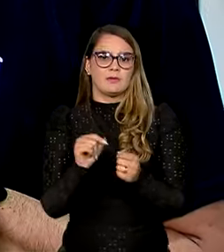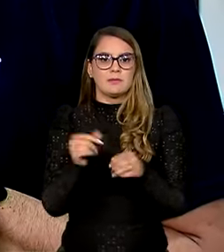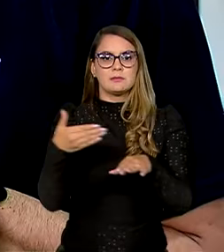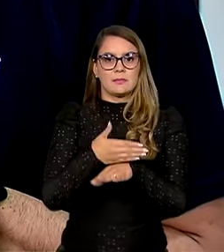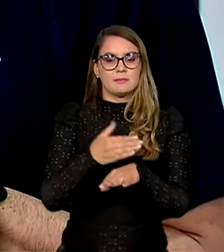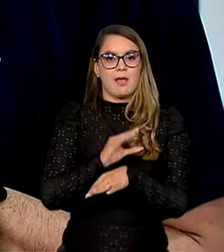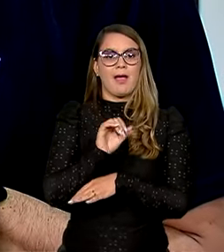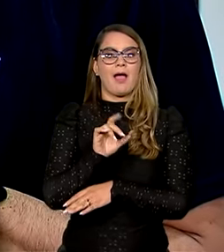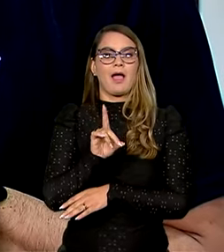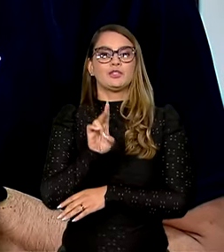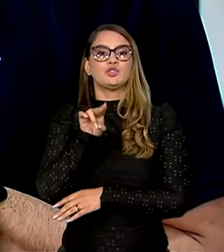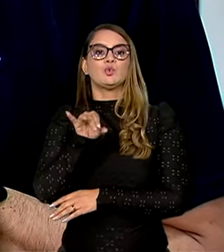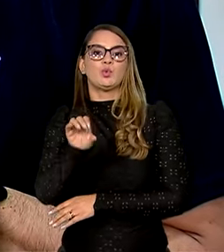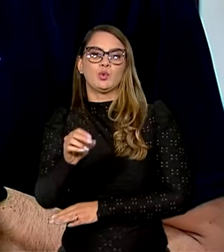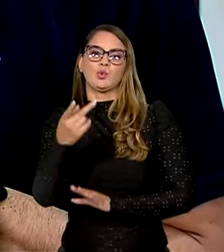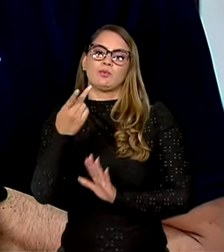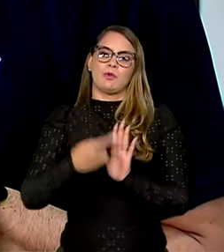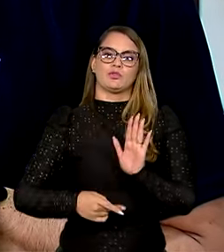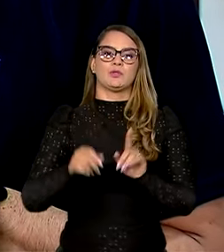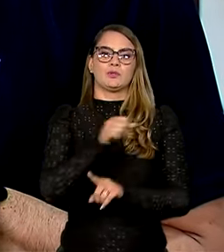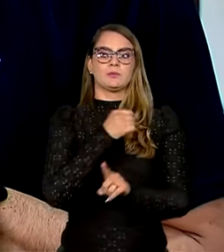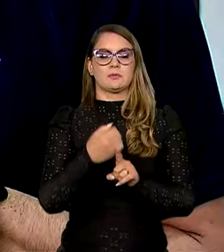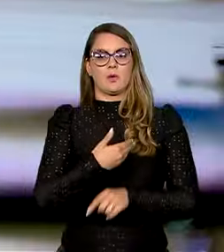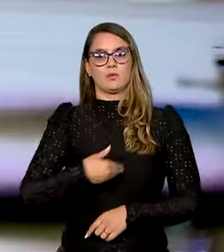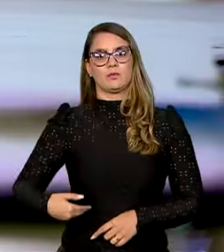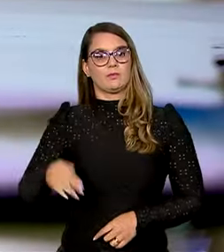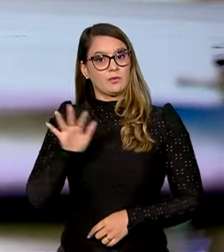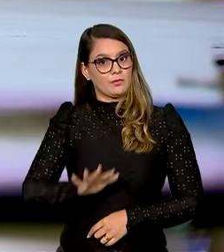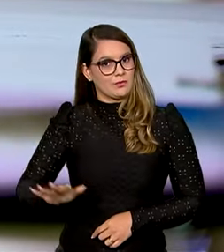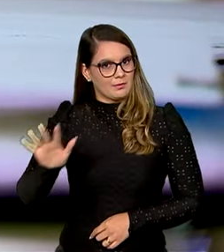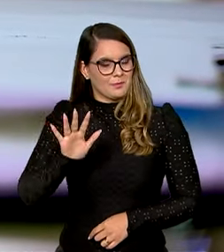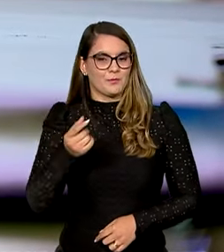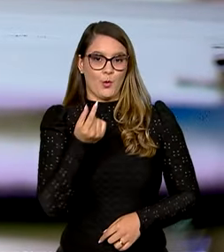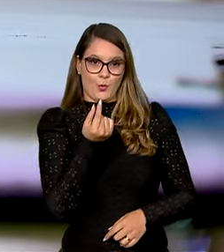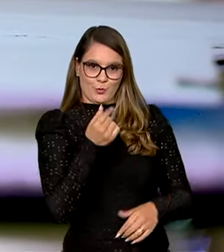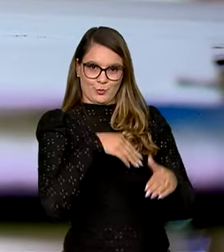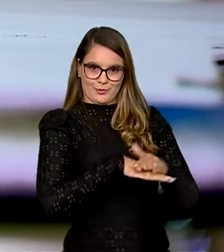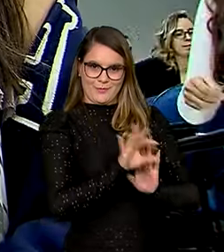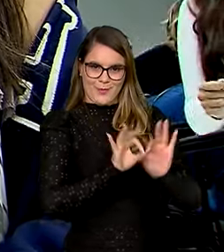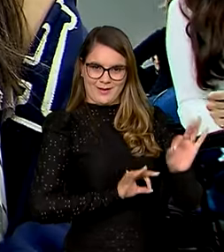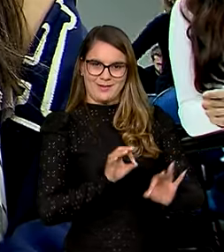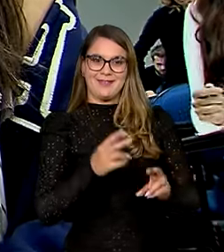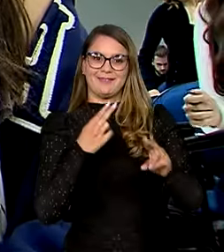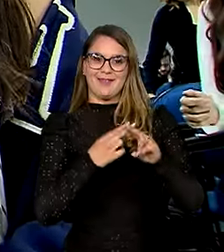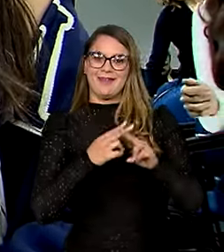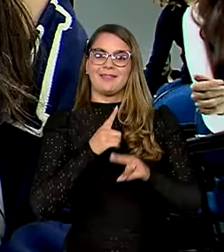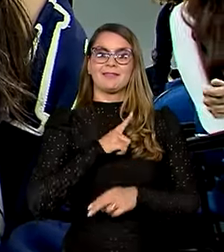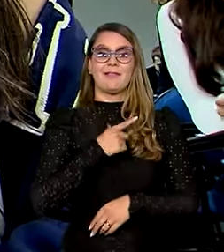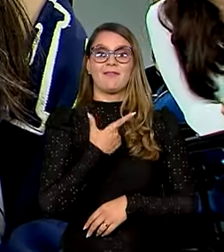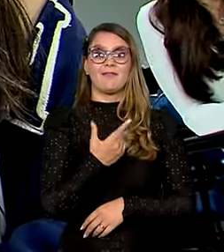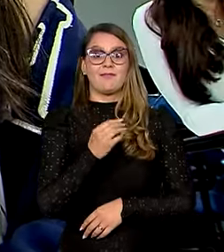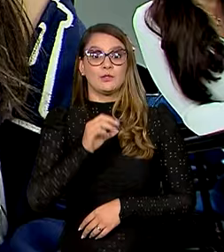parte do cadastro único de programas sociais do governo federal o fundo vai ser gerido pela Caixa e contar com